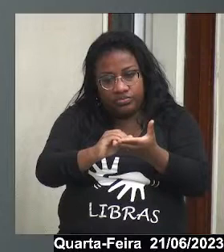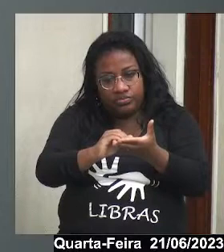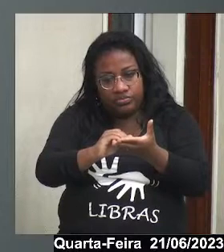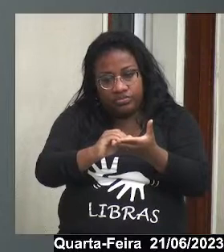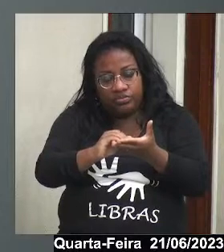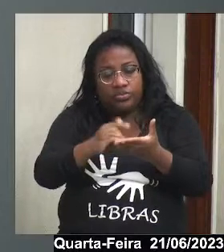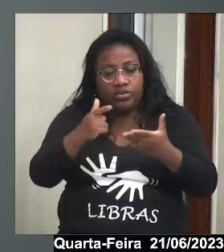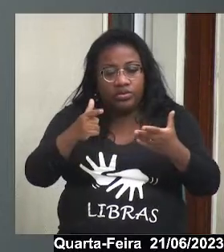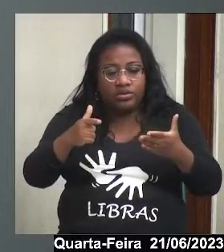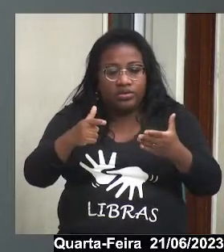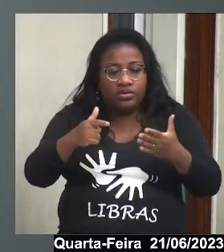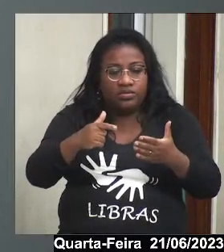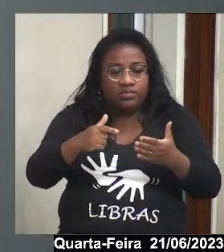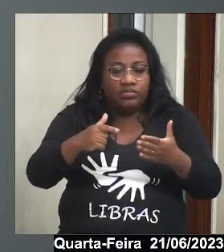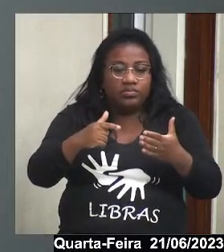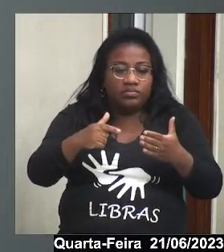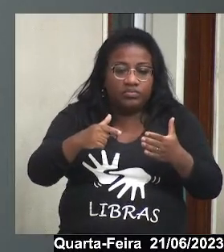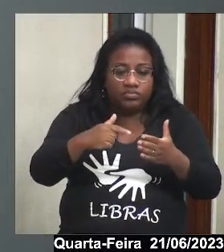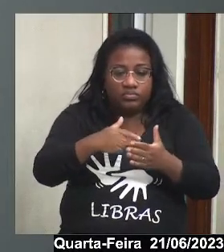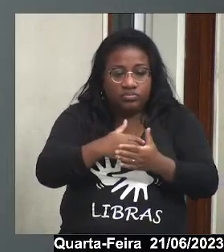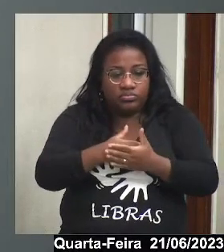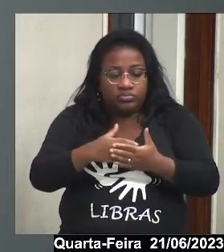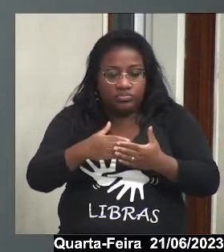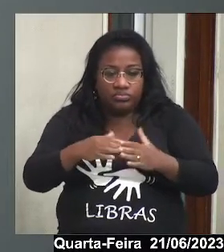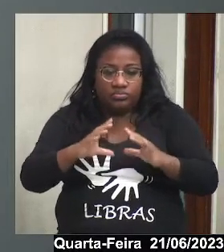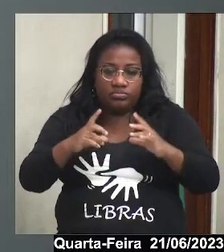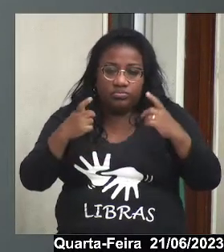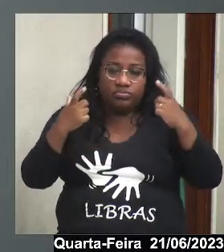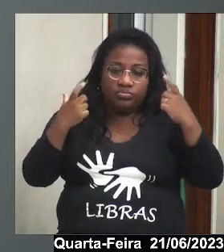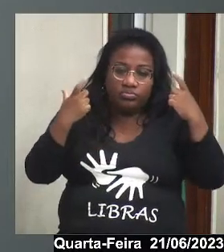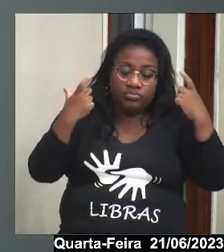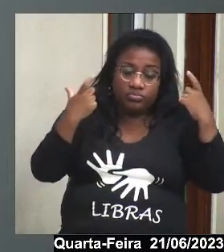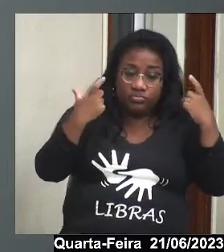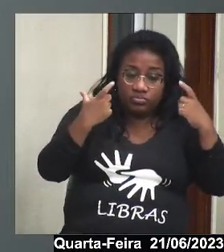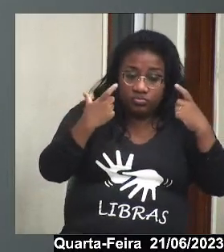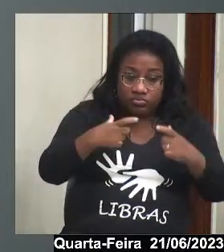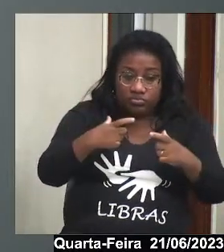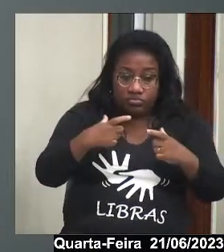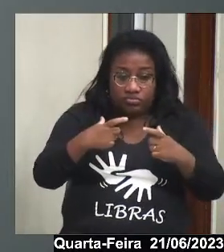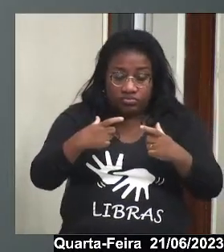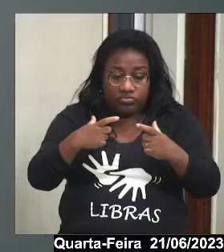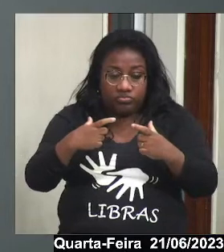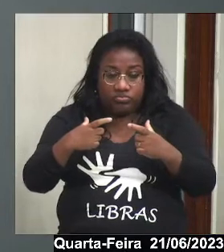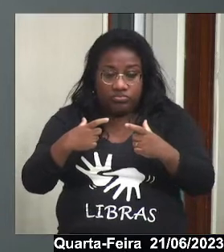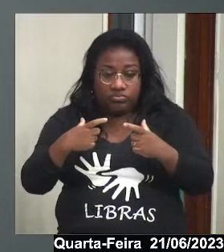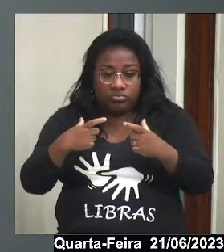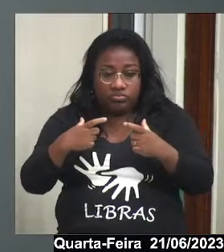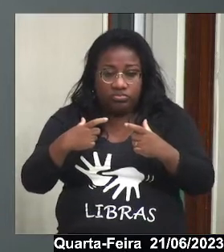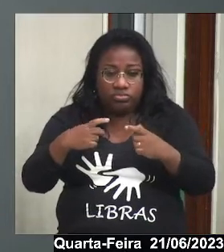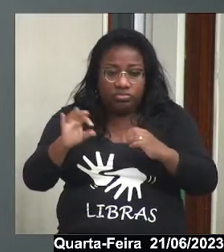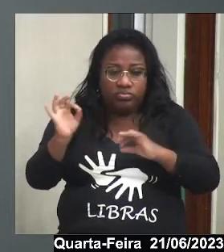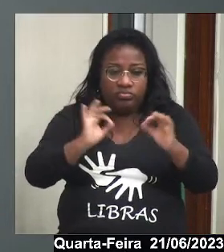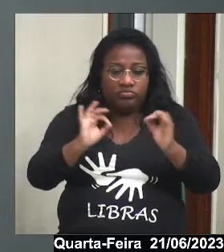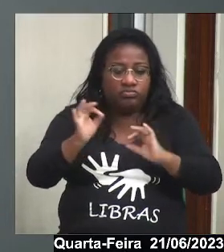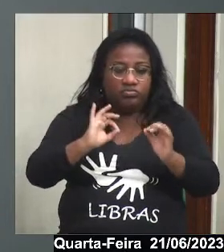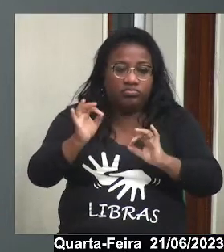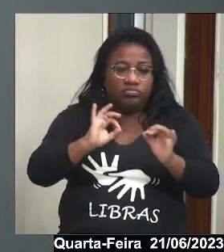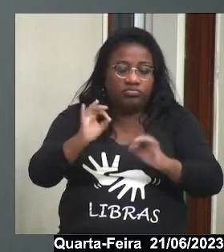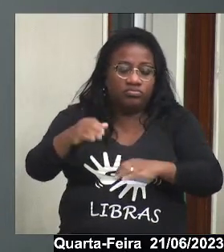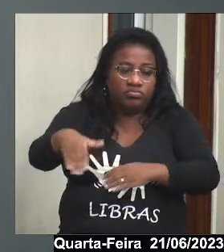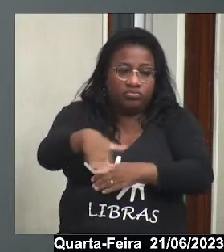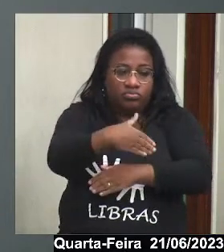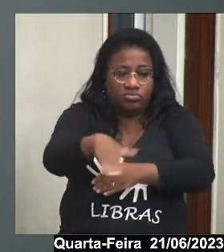uma obra que ficou orçada em R$540 mil, onde que nós vamos estar fazendo diversas ações, elevação da rua, vamos